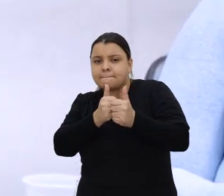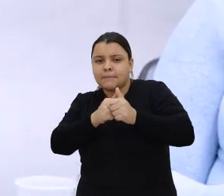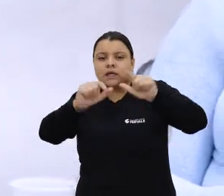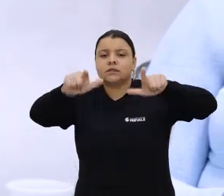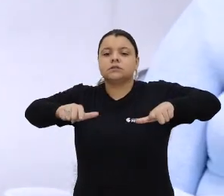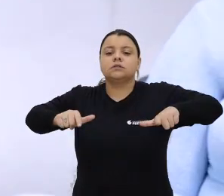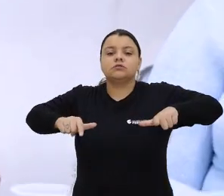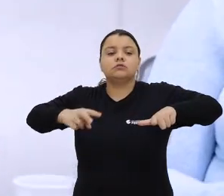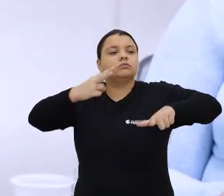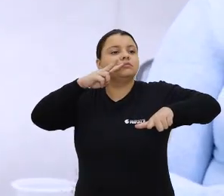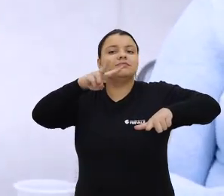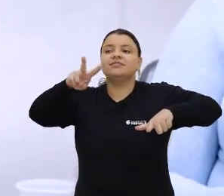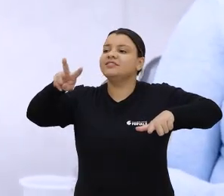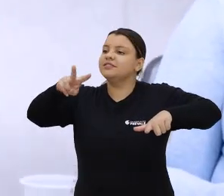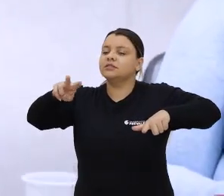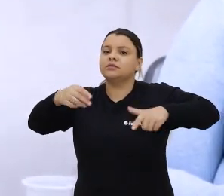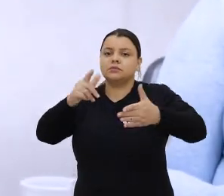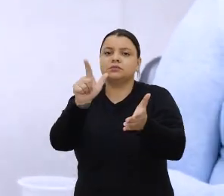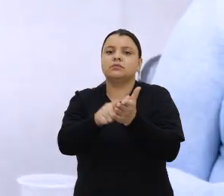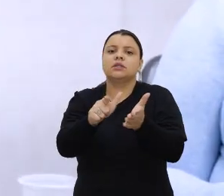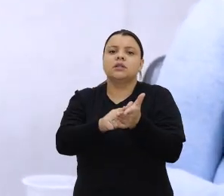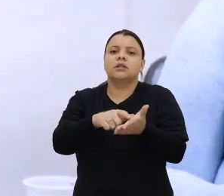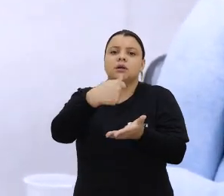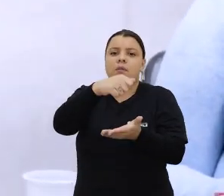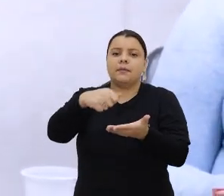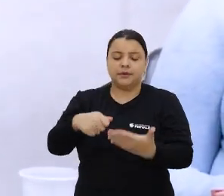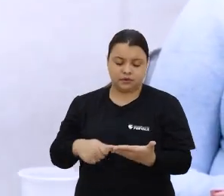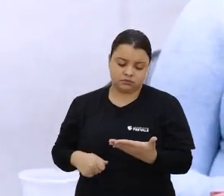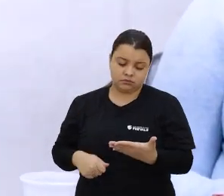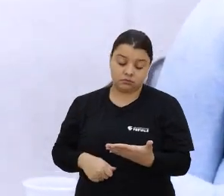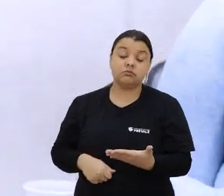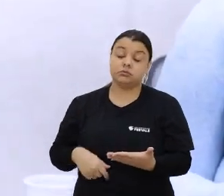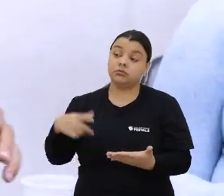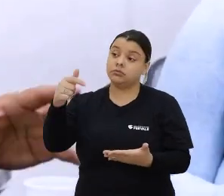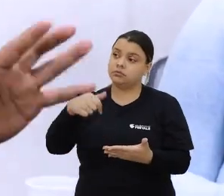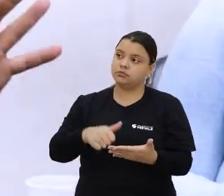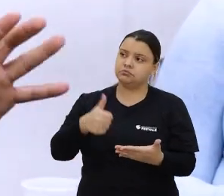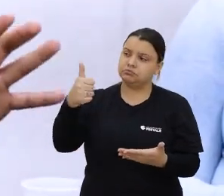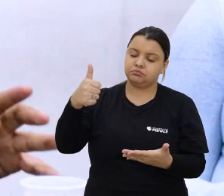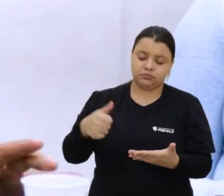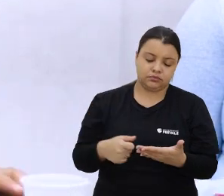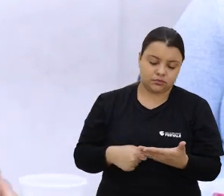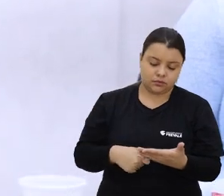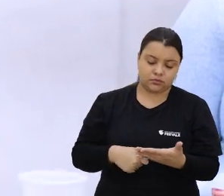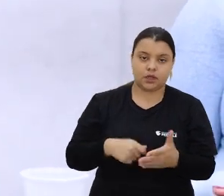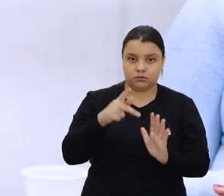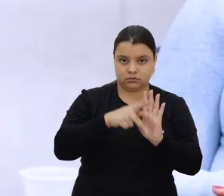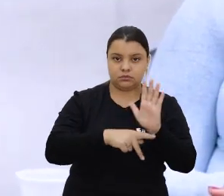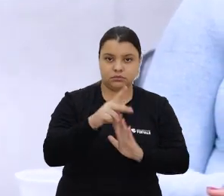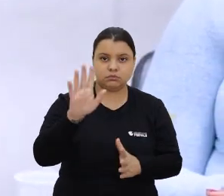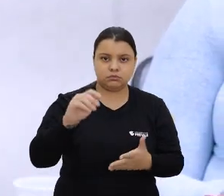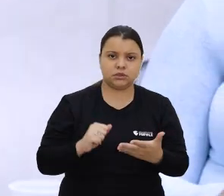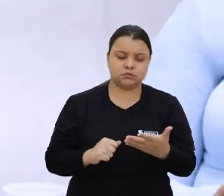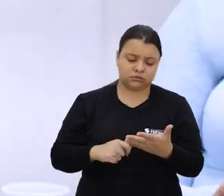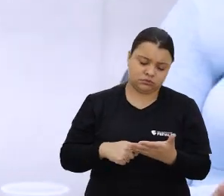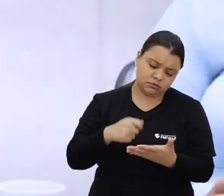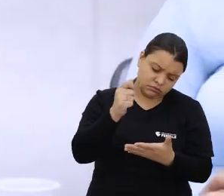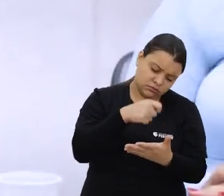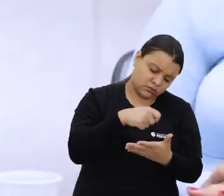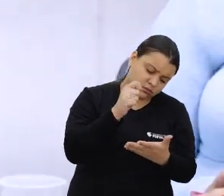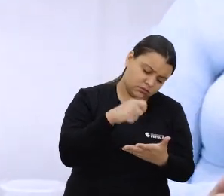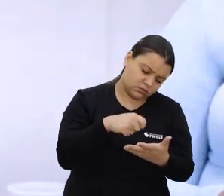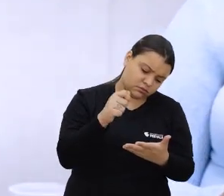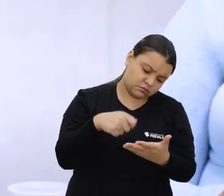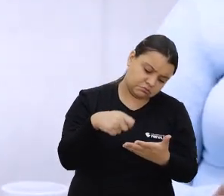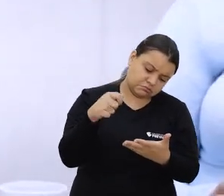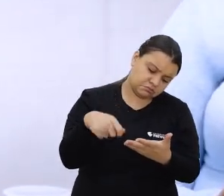deu um papel e caneta e pediu para eu ir fazendo algumas anotações, que era o plano de carreira. E eu comecei a anotar tudo que ele estava me